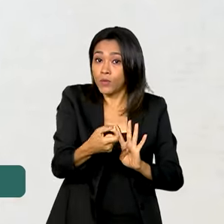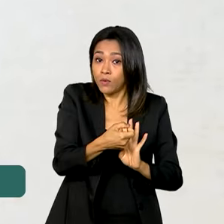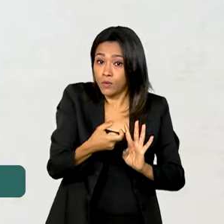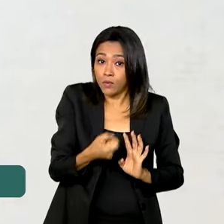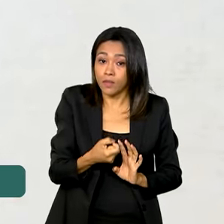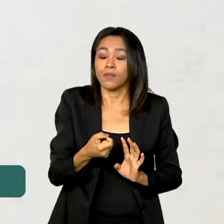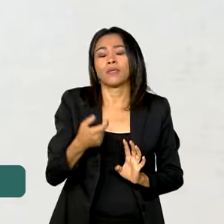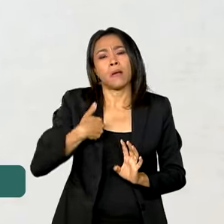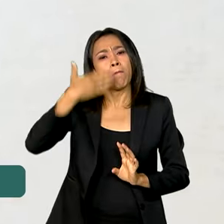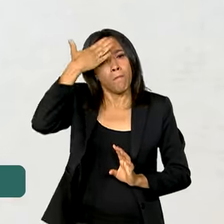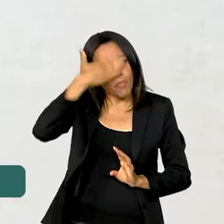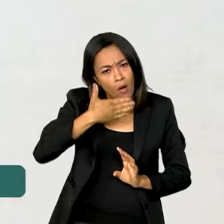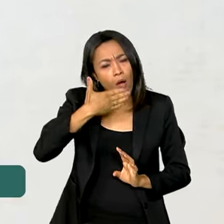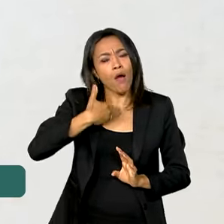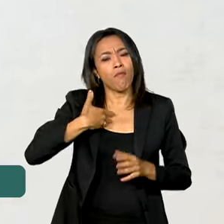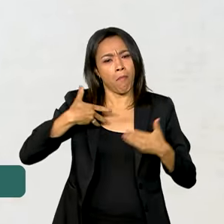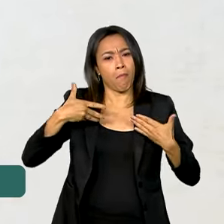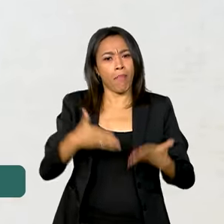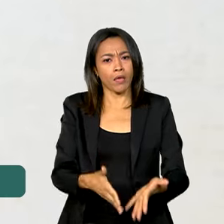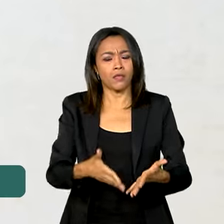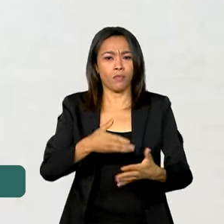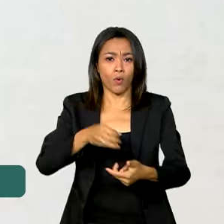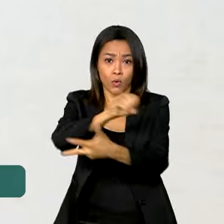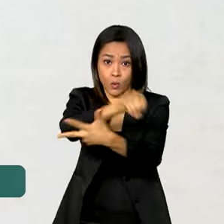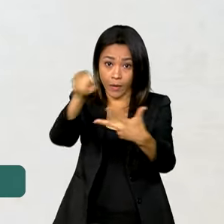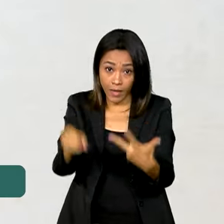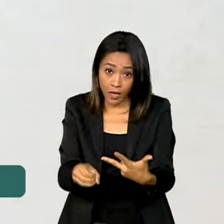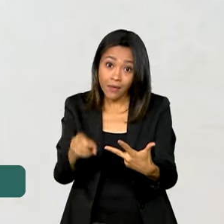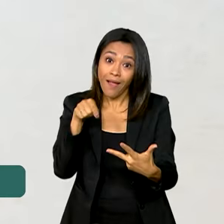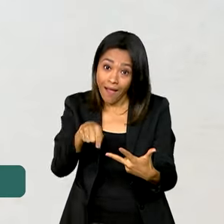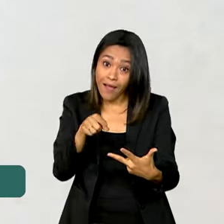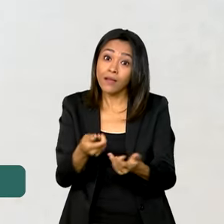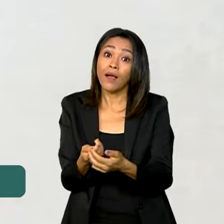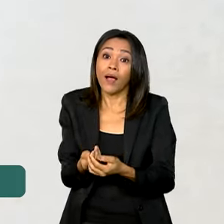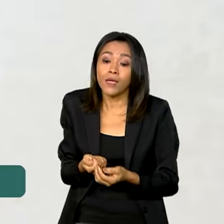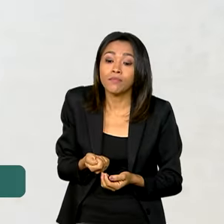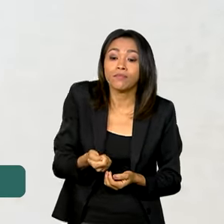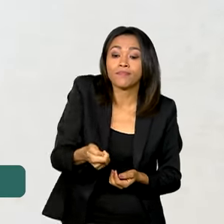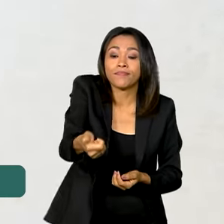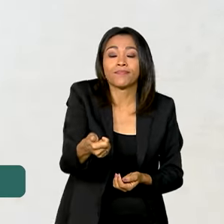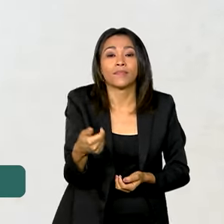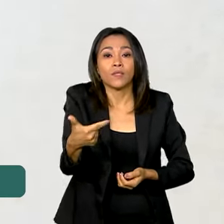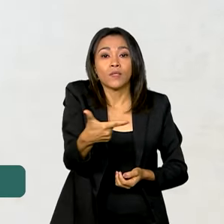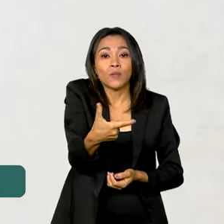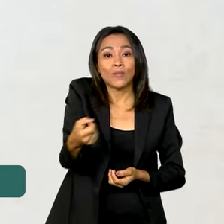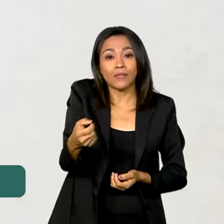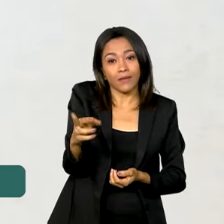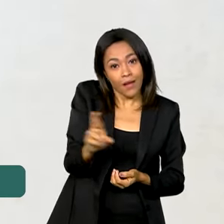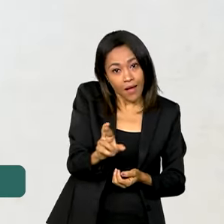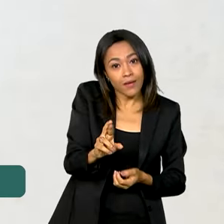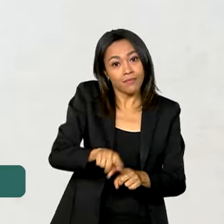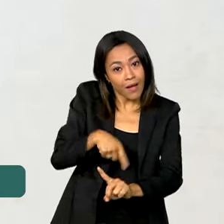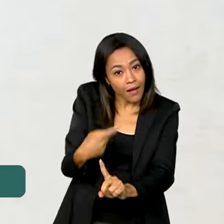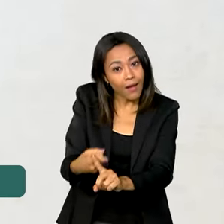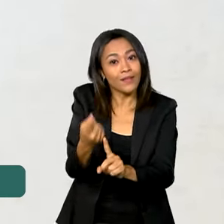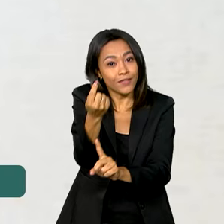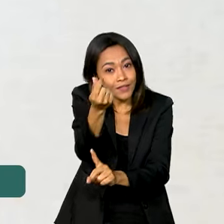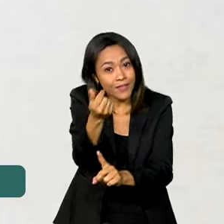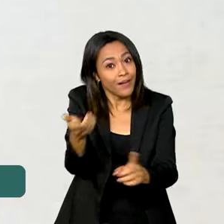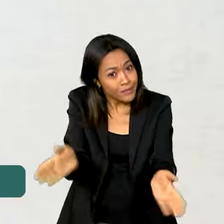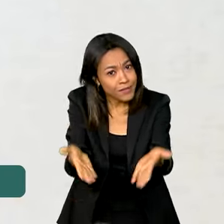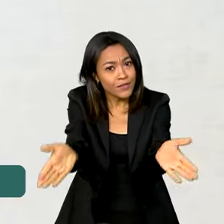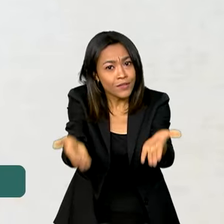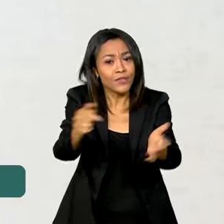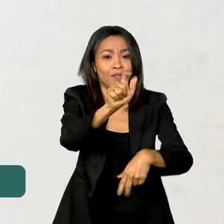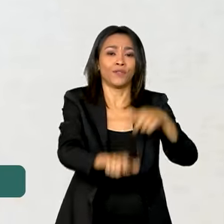que participou do Enem no final do terceiro ano, vai ser concedido um valor extra de R$ 200. Então, um incentivo aí para os estudantes